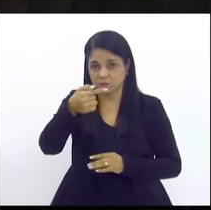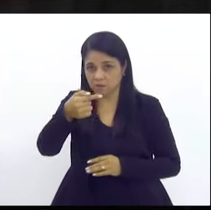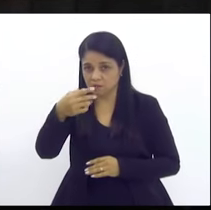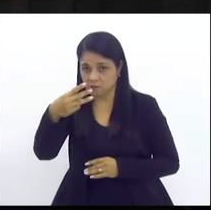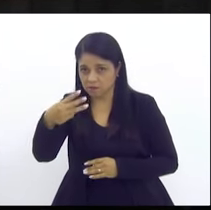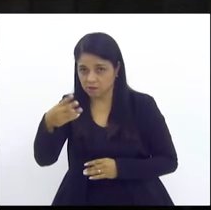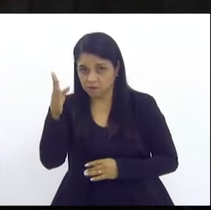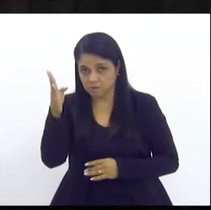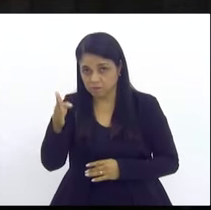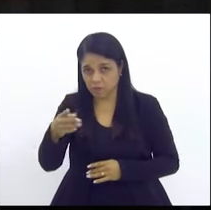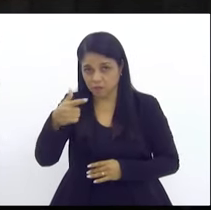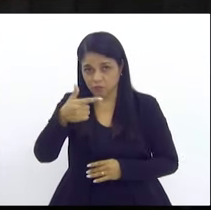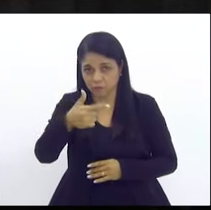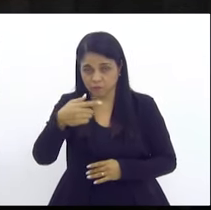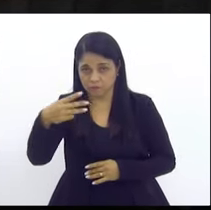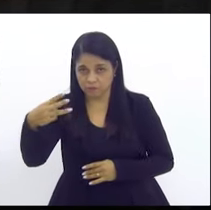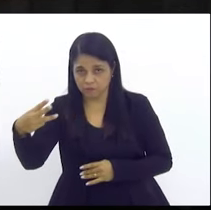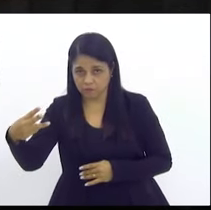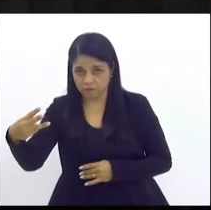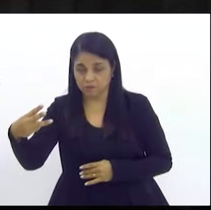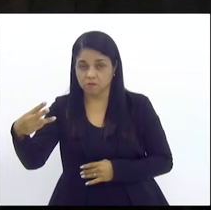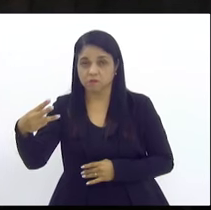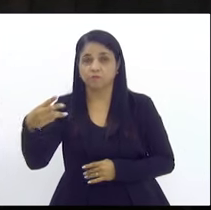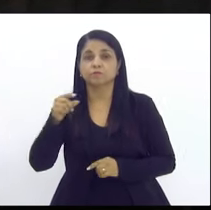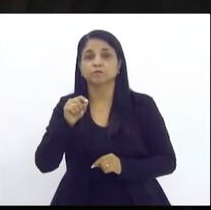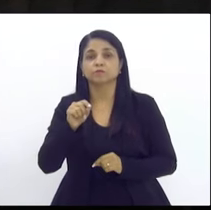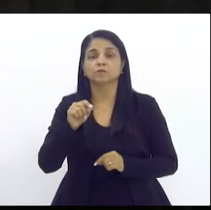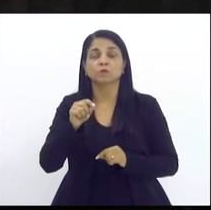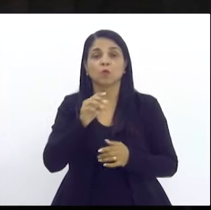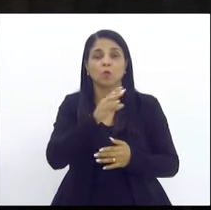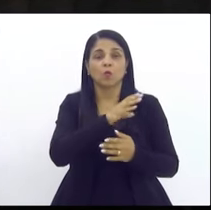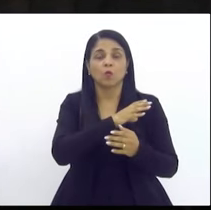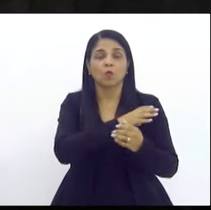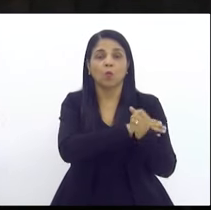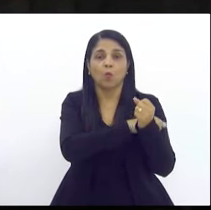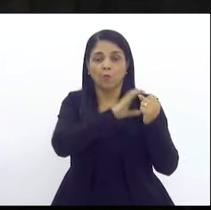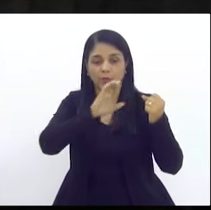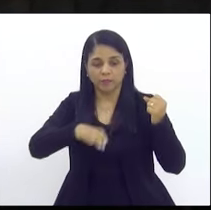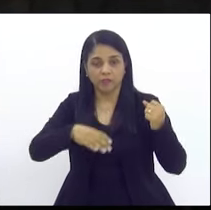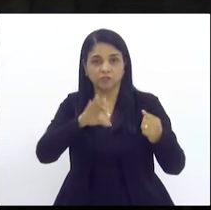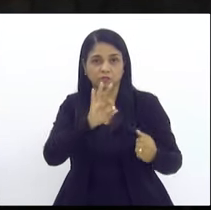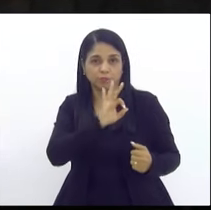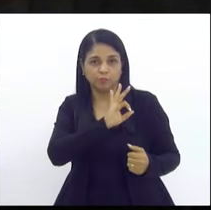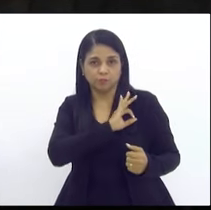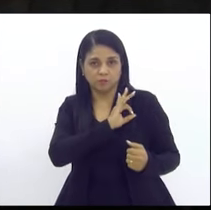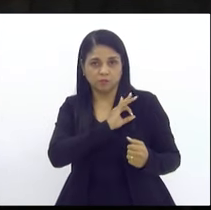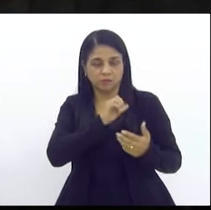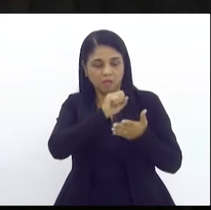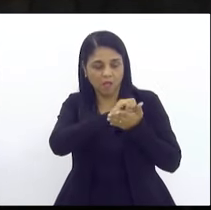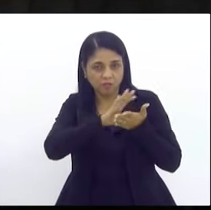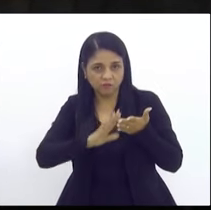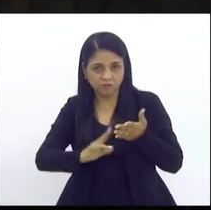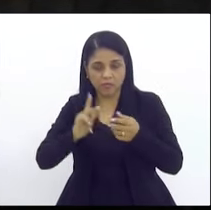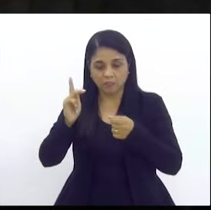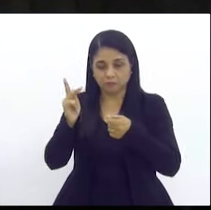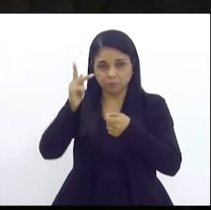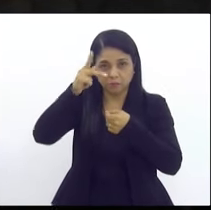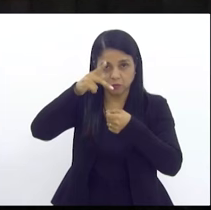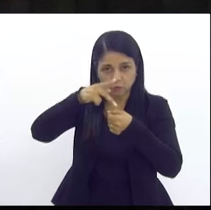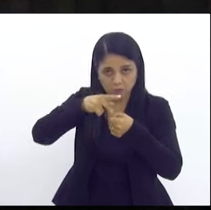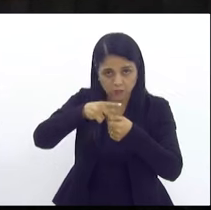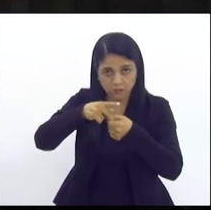1473 de 2023, que dispõe sobre o poder de polícia, sobre a atividade petrolífera